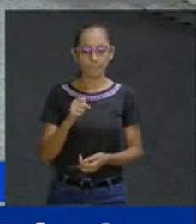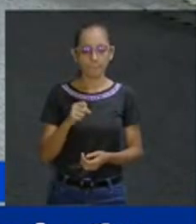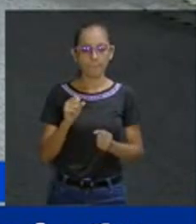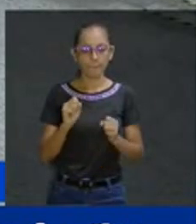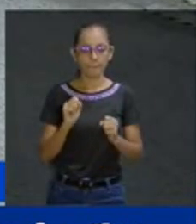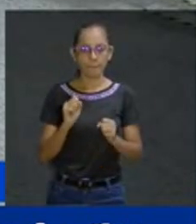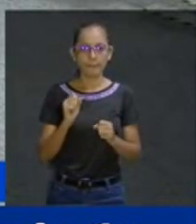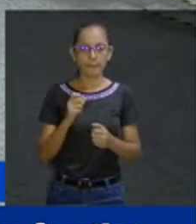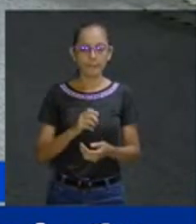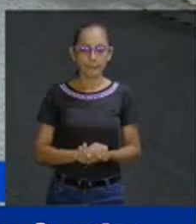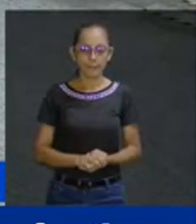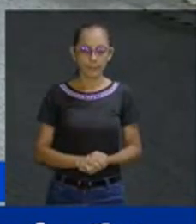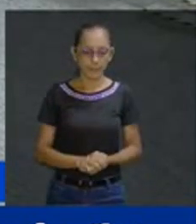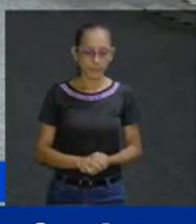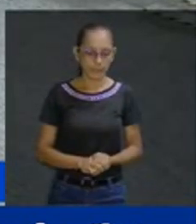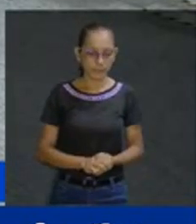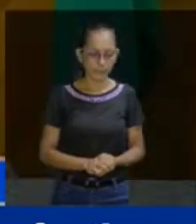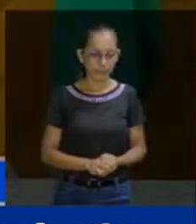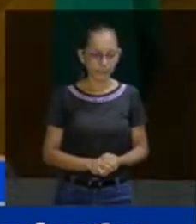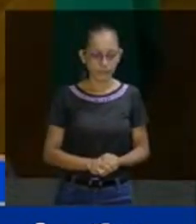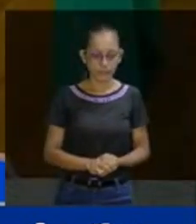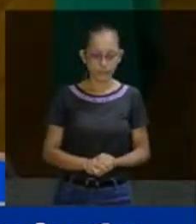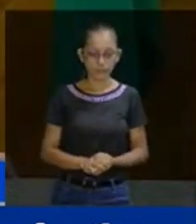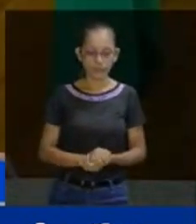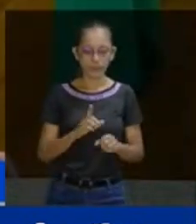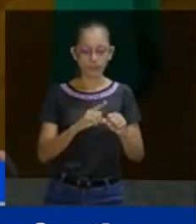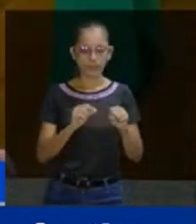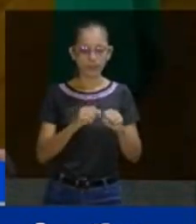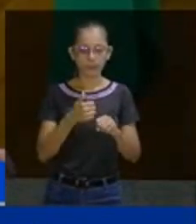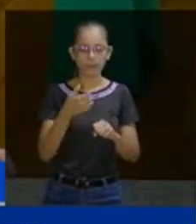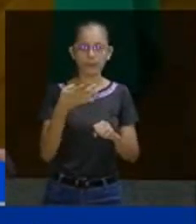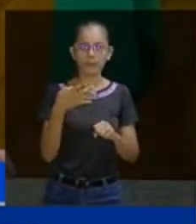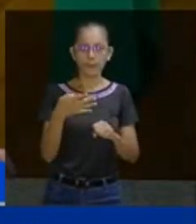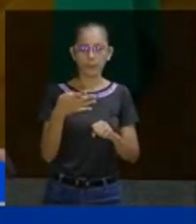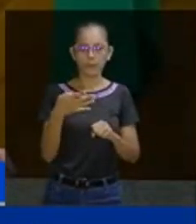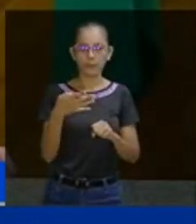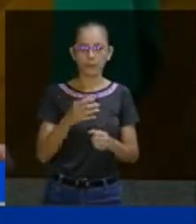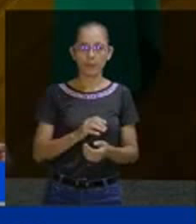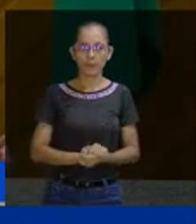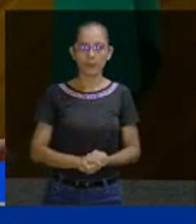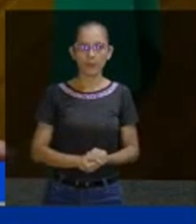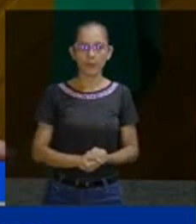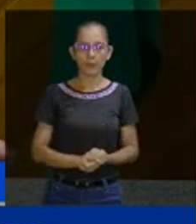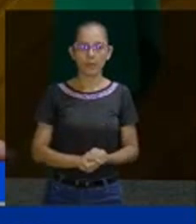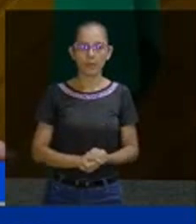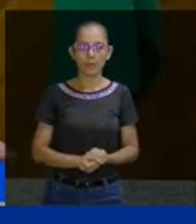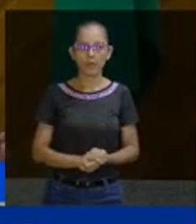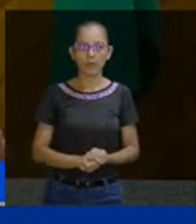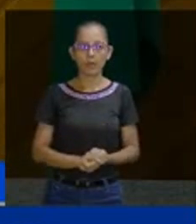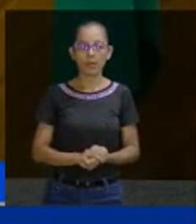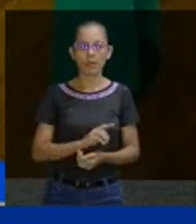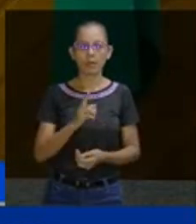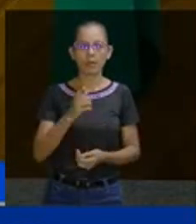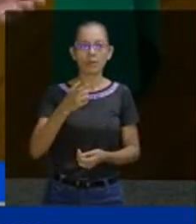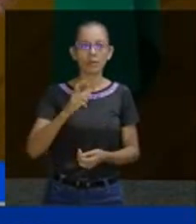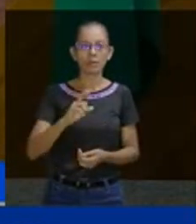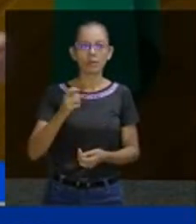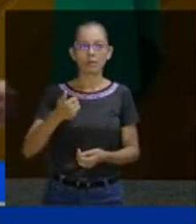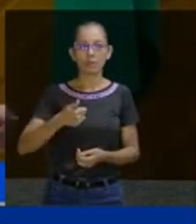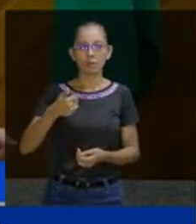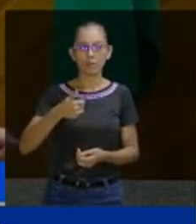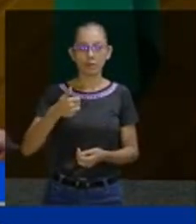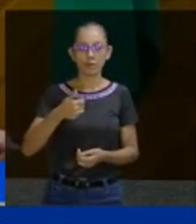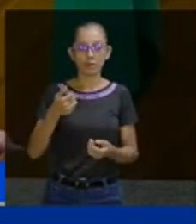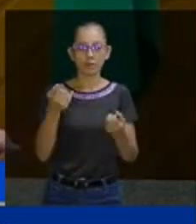por gentileza. Trata-se, obrigada, Excelência, trata-se do artigo 14 e que é lido foco em na Procuradora Eleitoral, doutora Sara